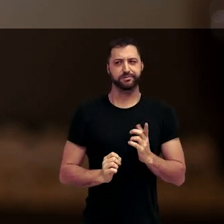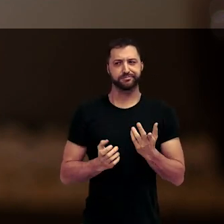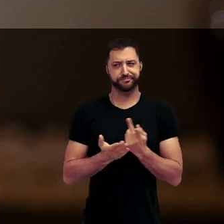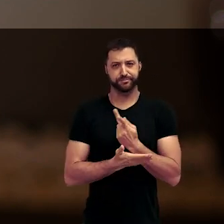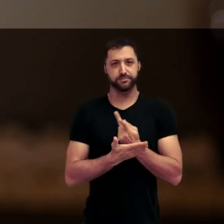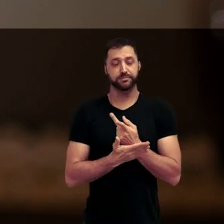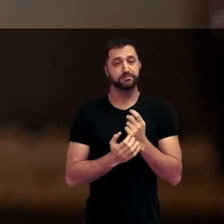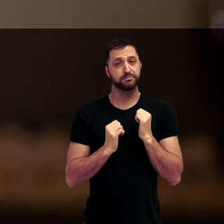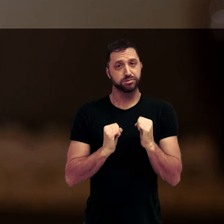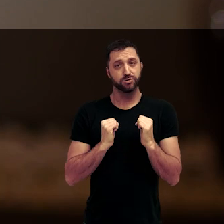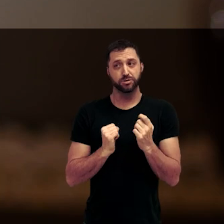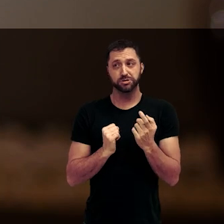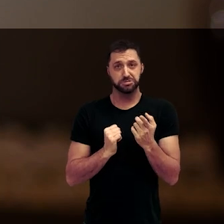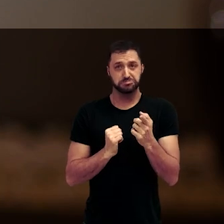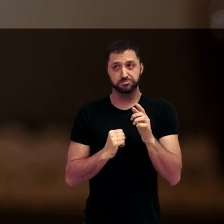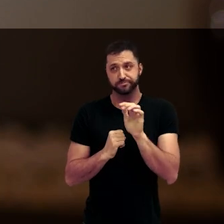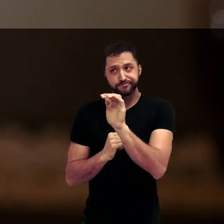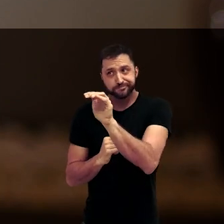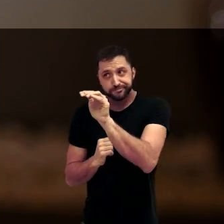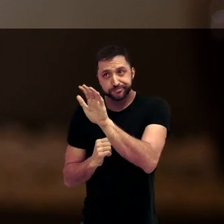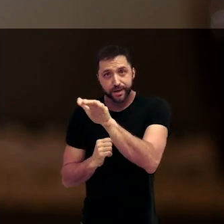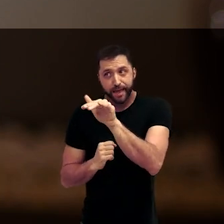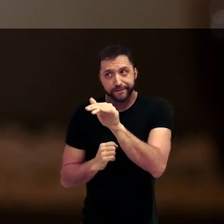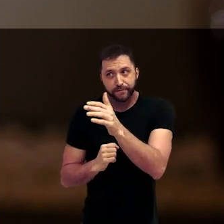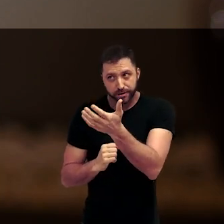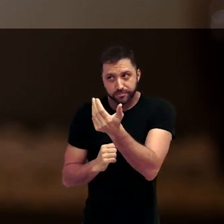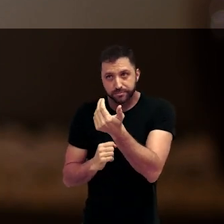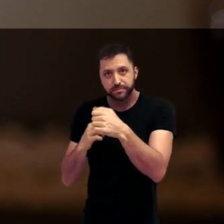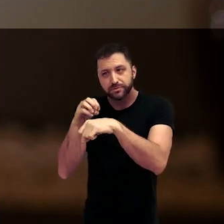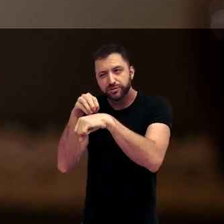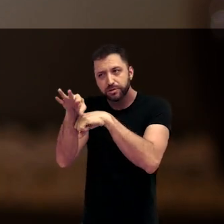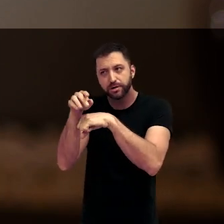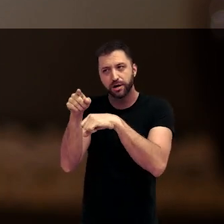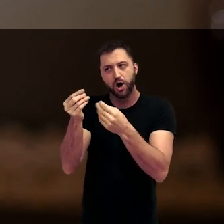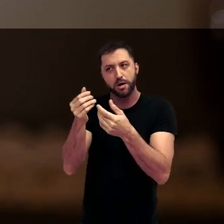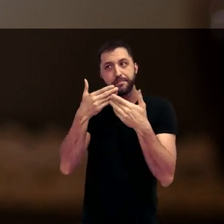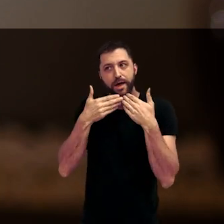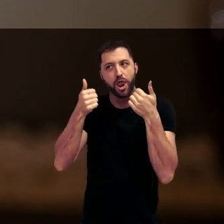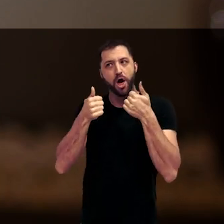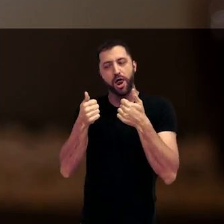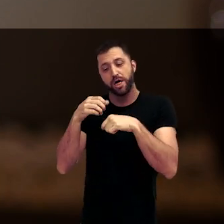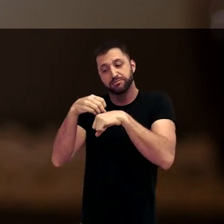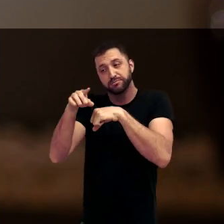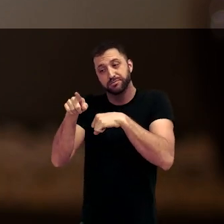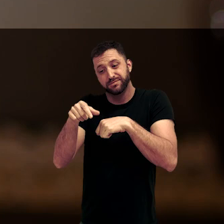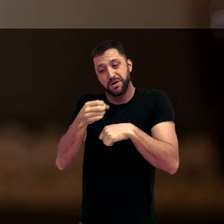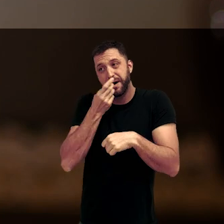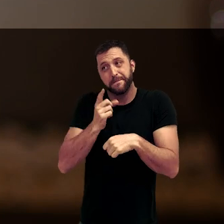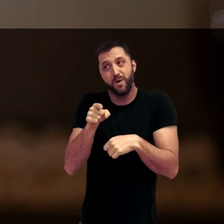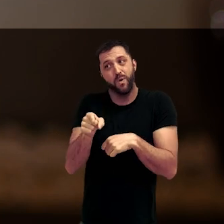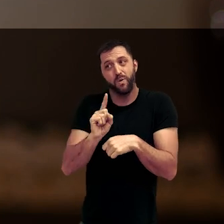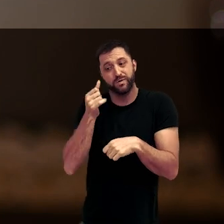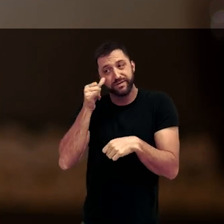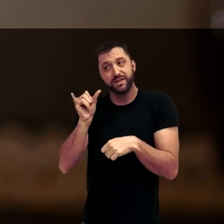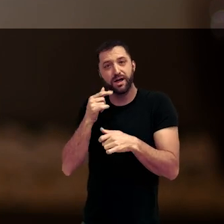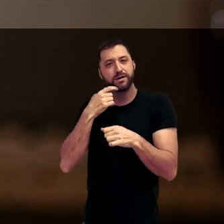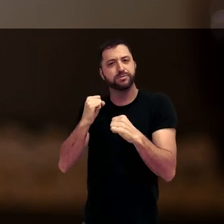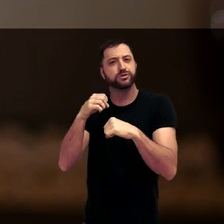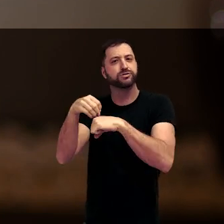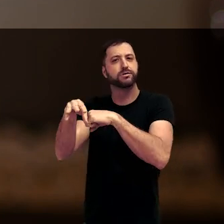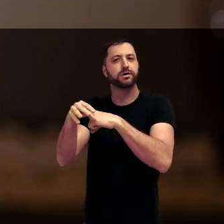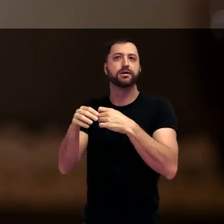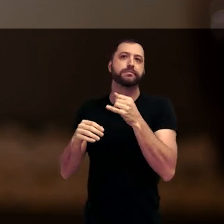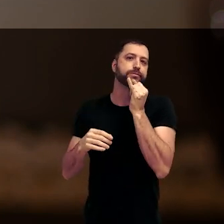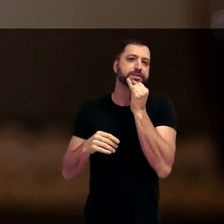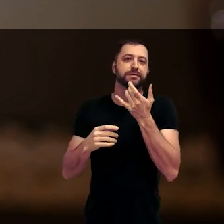diz muito respeito à ética, à conduta, você pode também dar uma diquinha aí para o seu colega de como ele pode melhorar